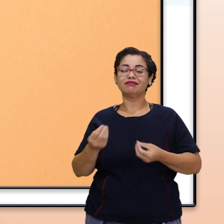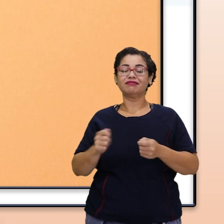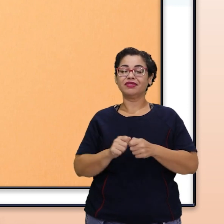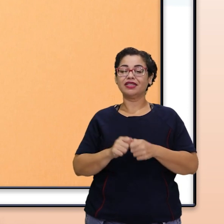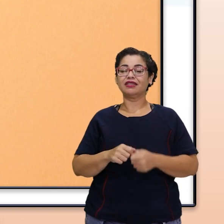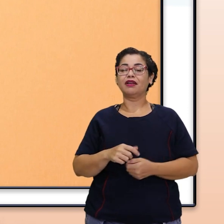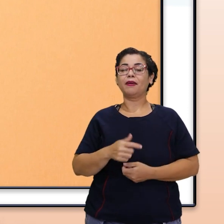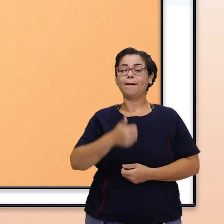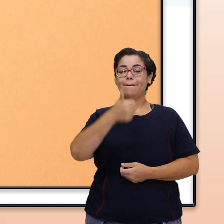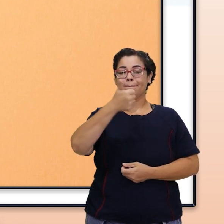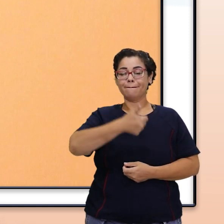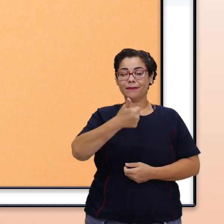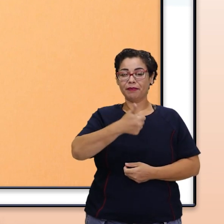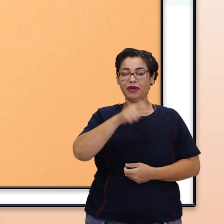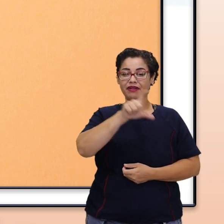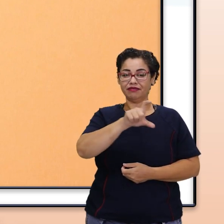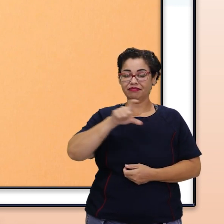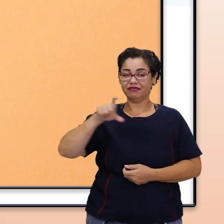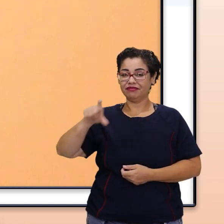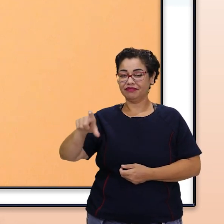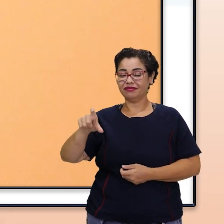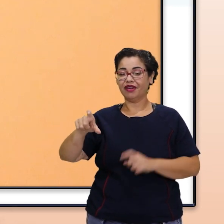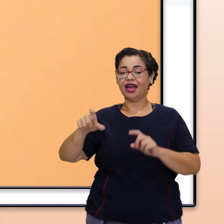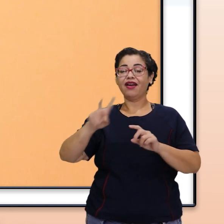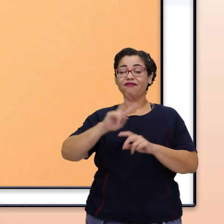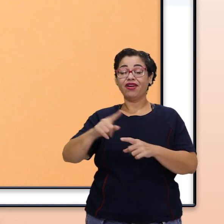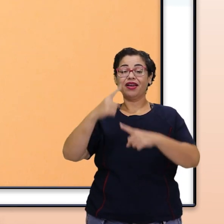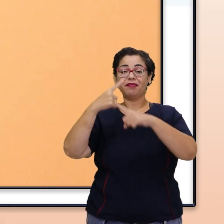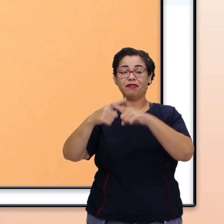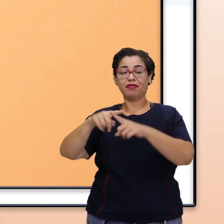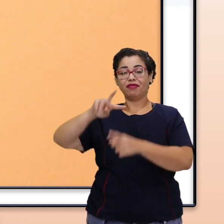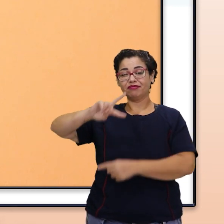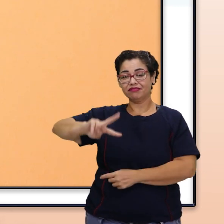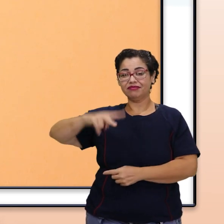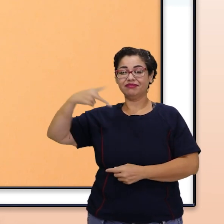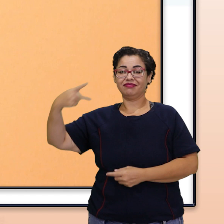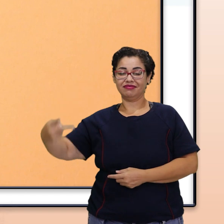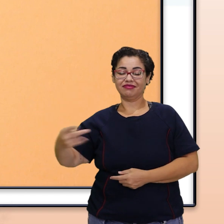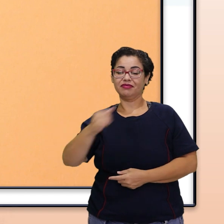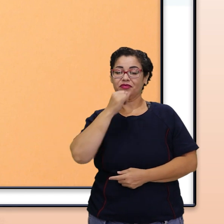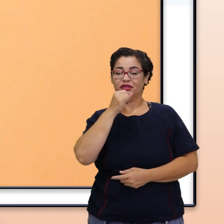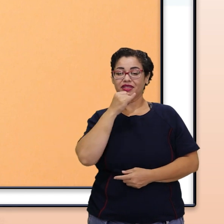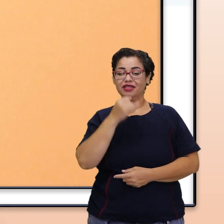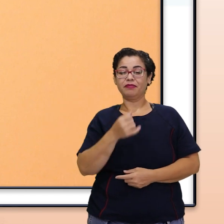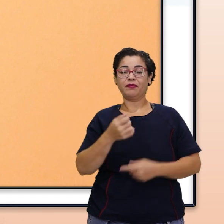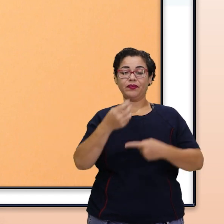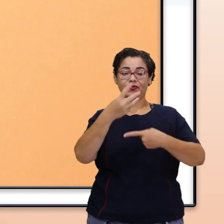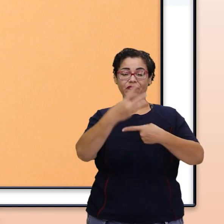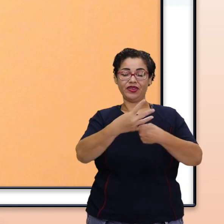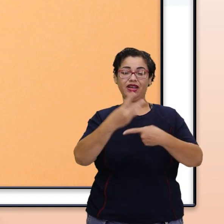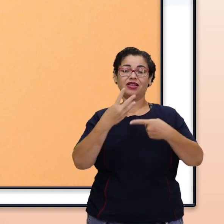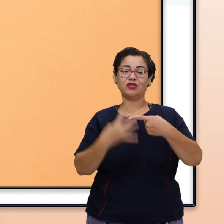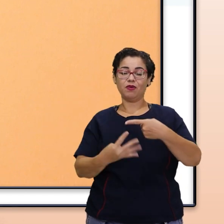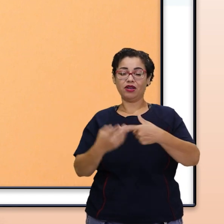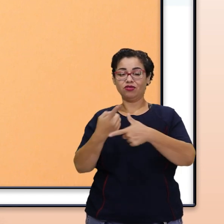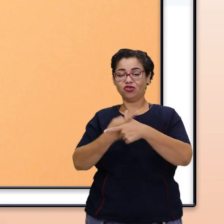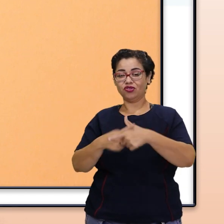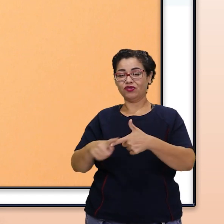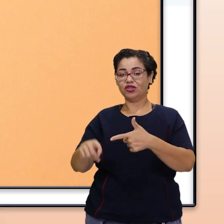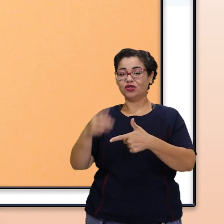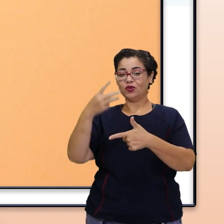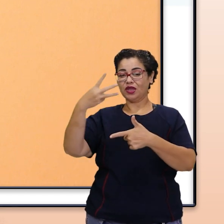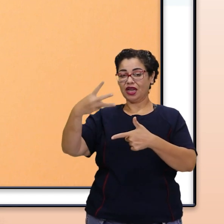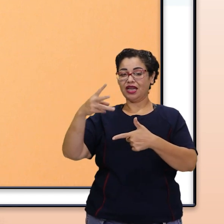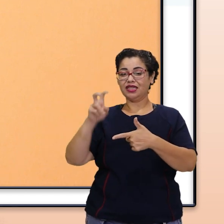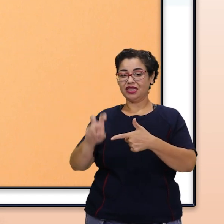divisão, devemos repetir a primeira fração e multiplicar pelo inverso da segunda fração. Por exemplo, 3/4